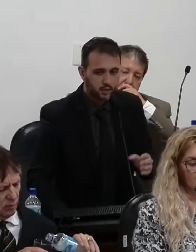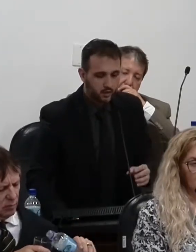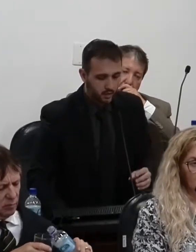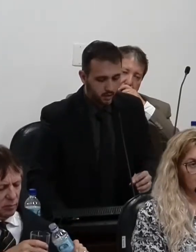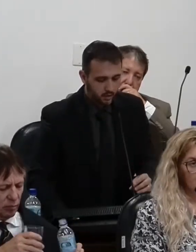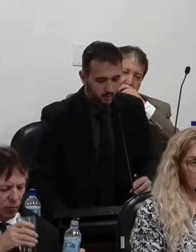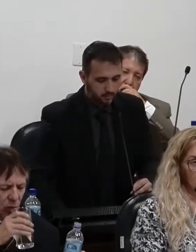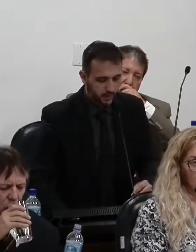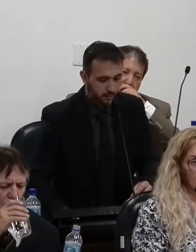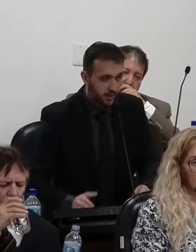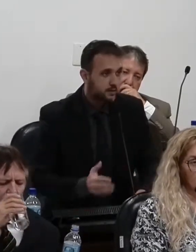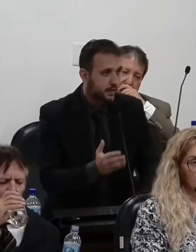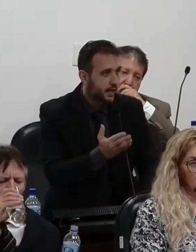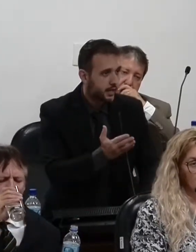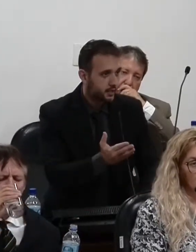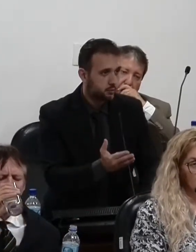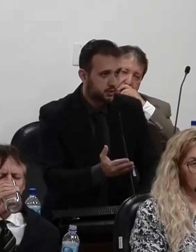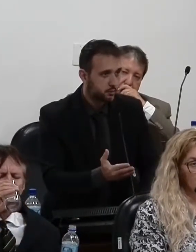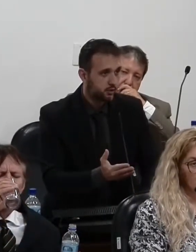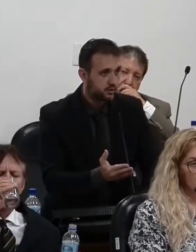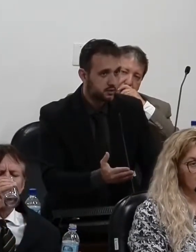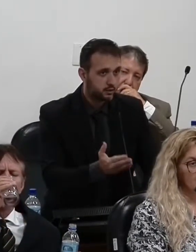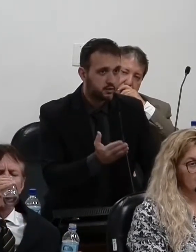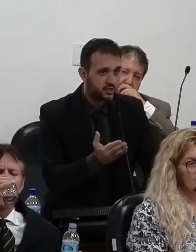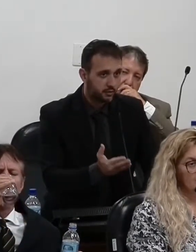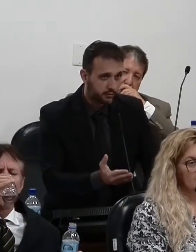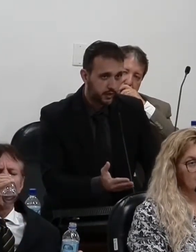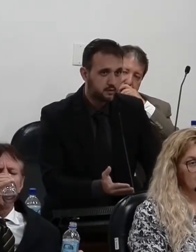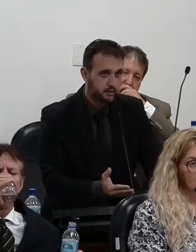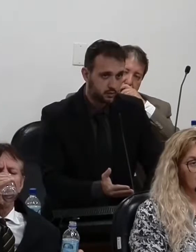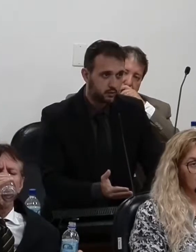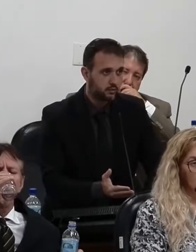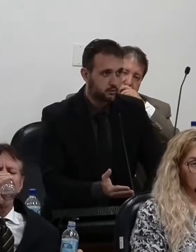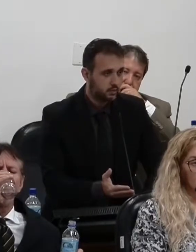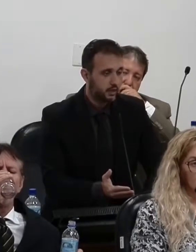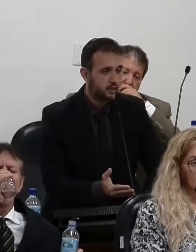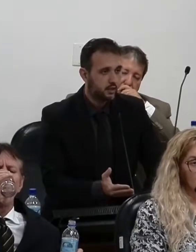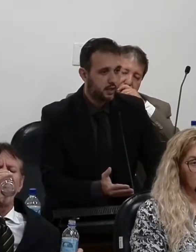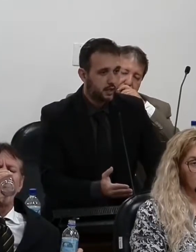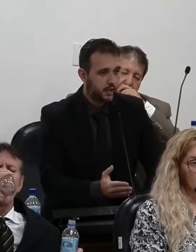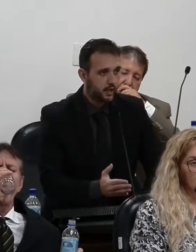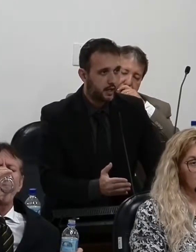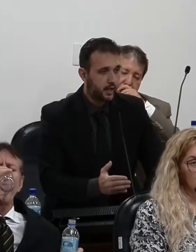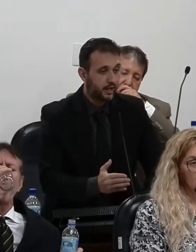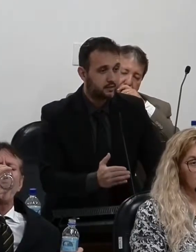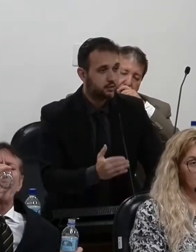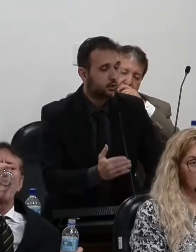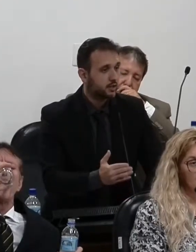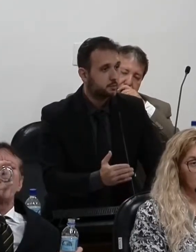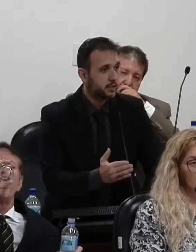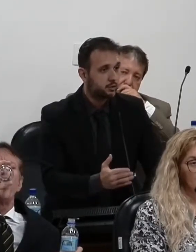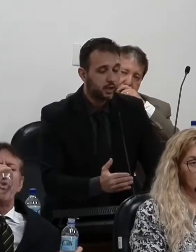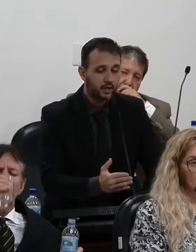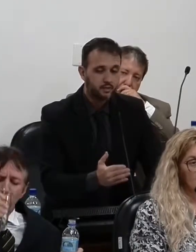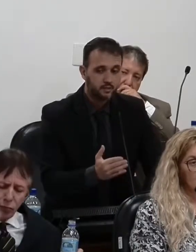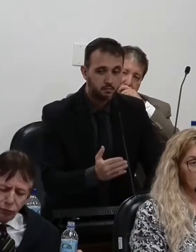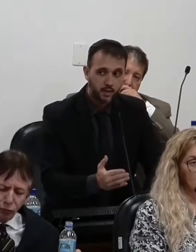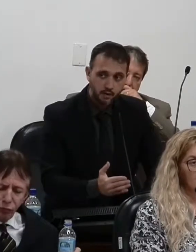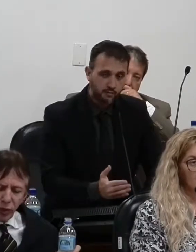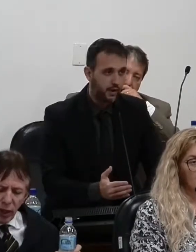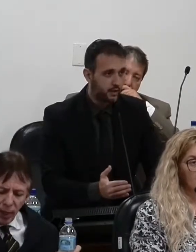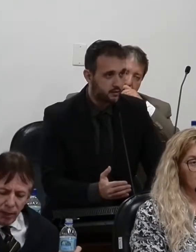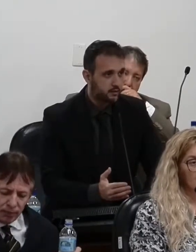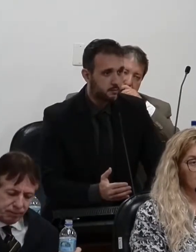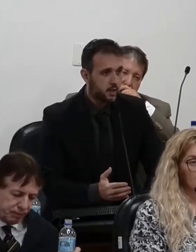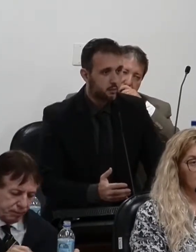importantíssimo, e parabenizar a rede municipal de ensino que já faz isso, né? As escolas particulares